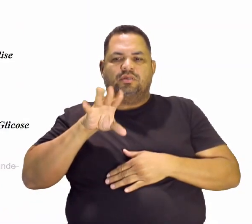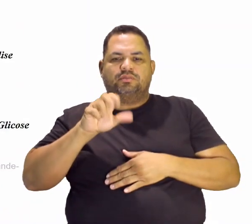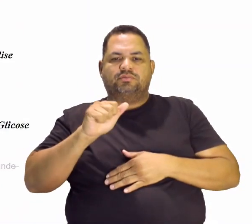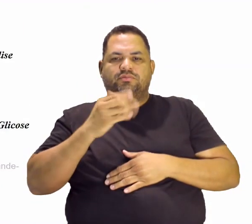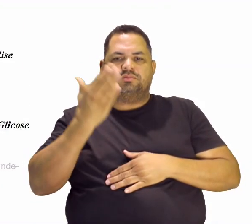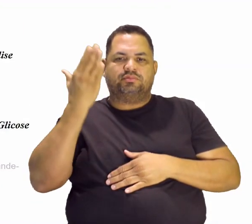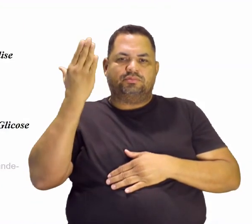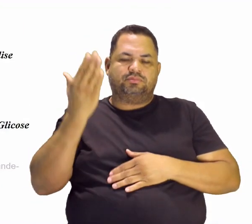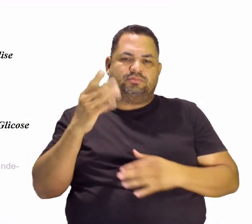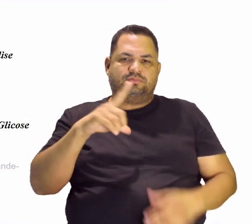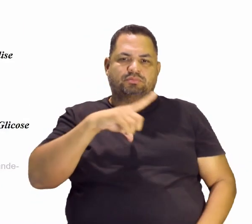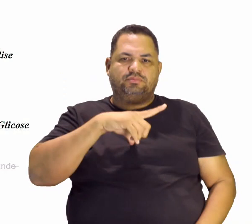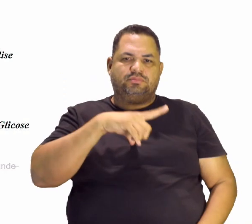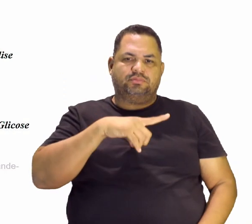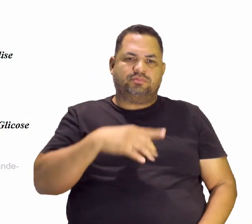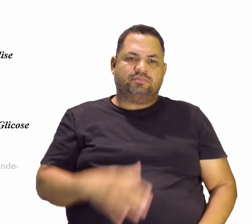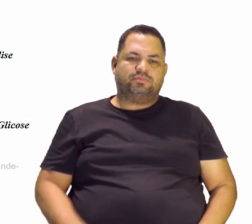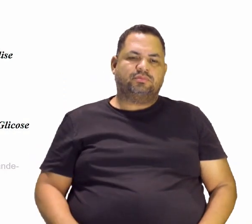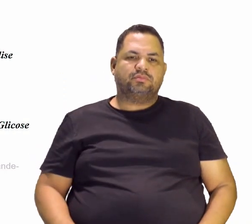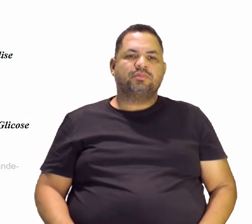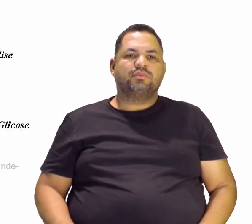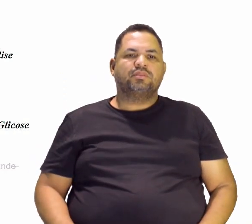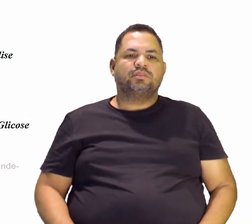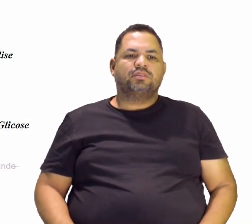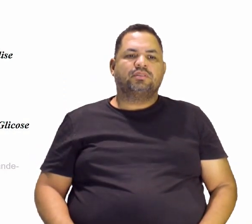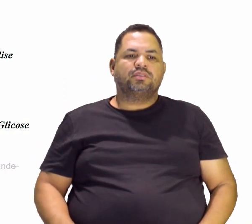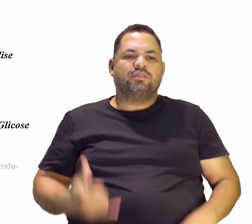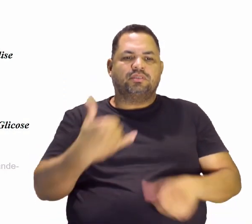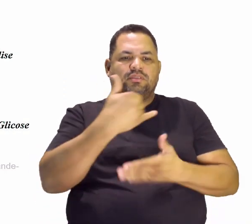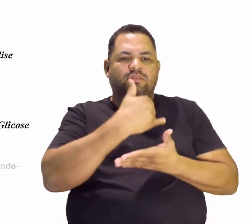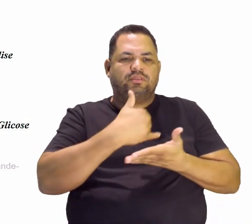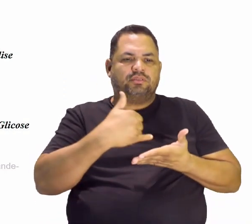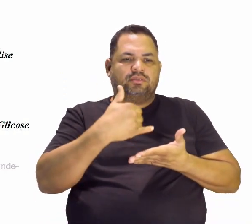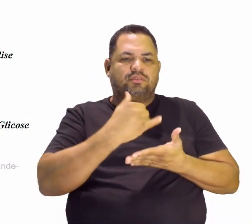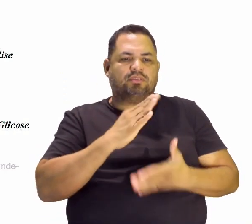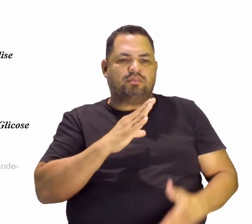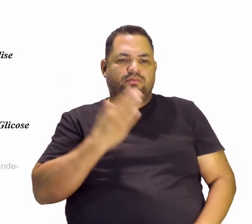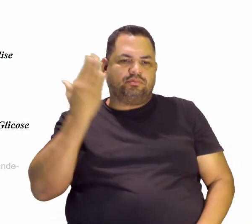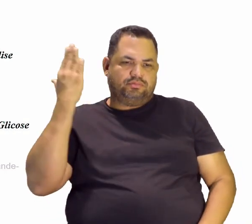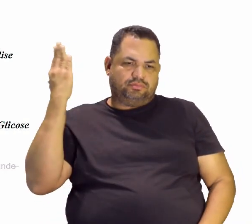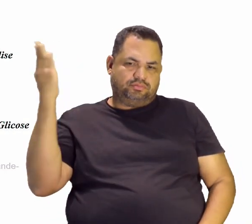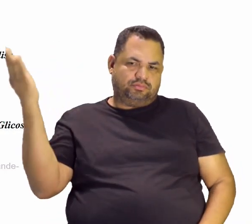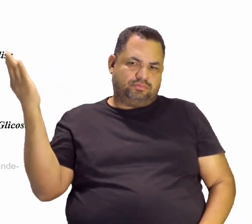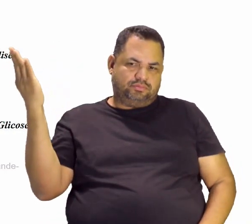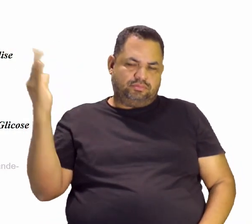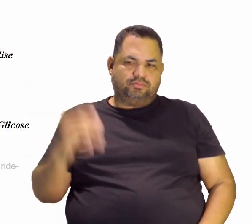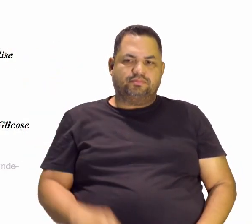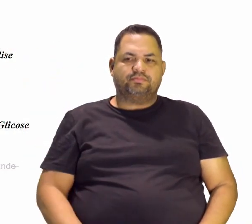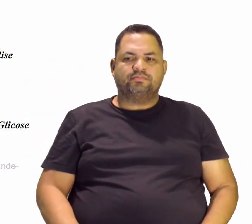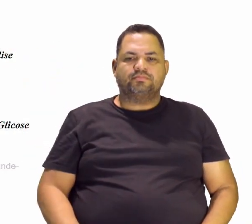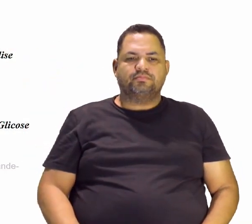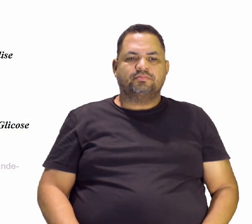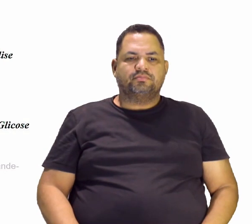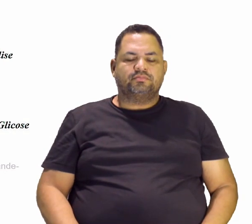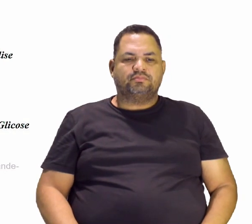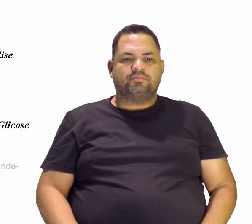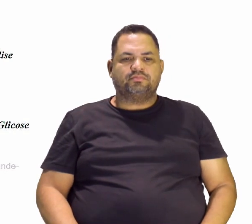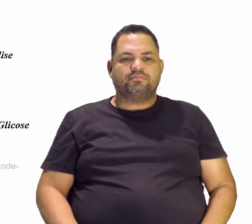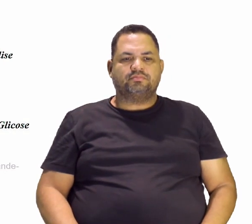produções. Nós temos produções na glicose, aí de glicólise, de glicogenólise,